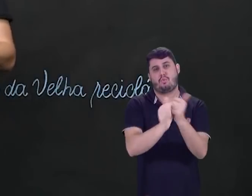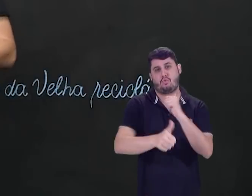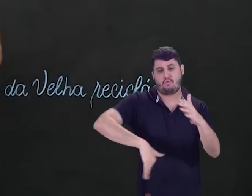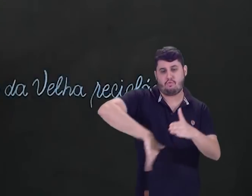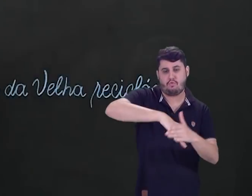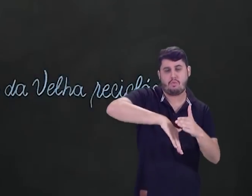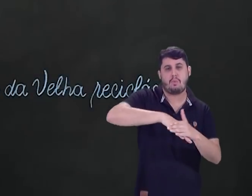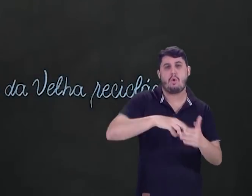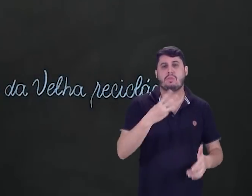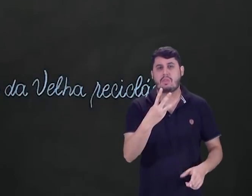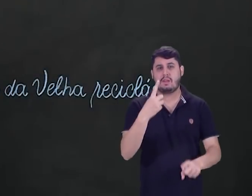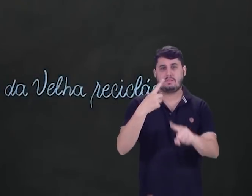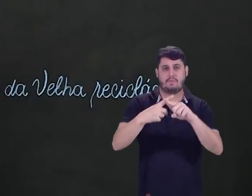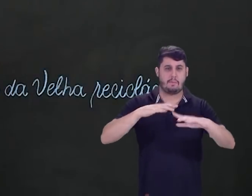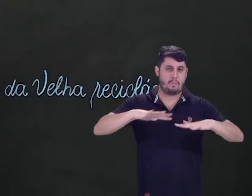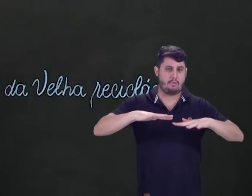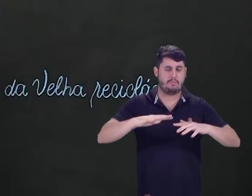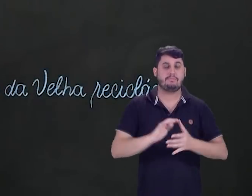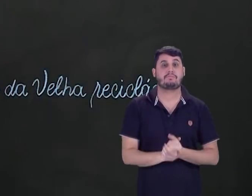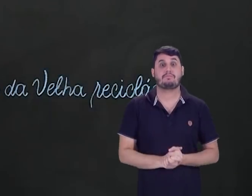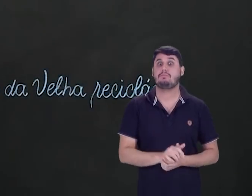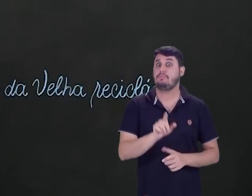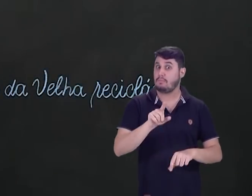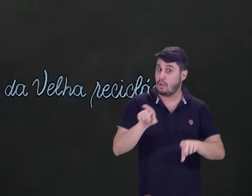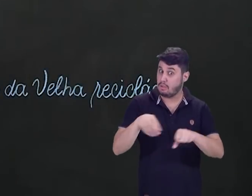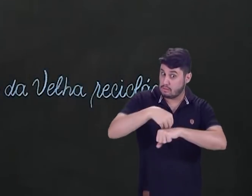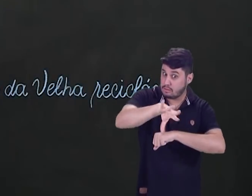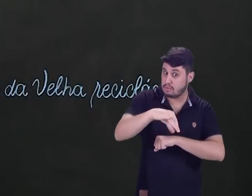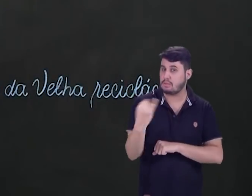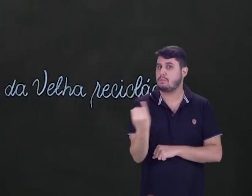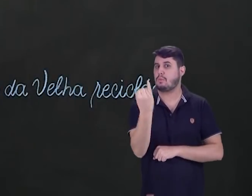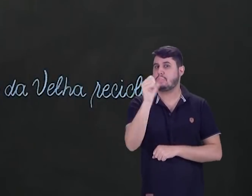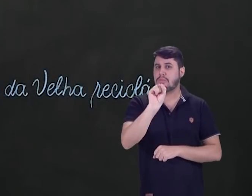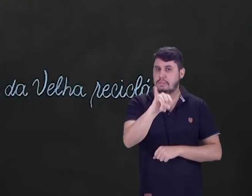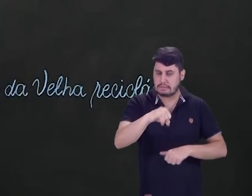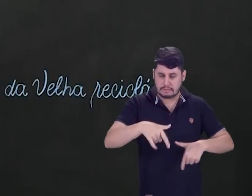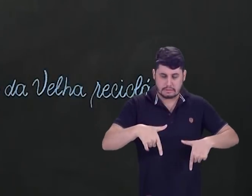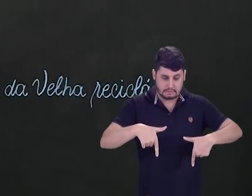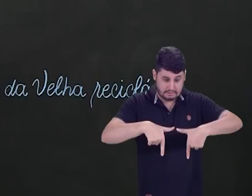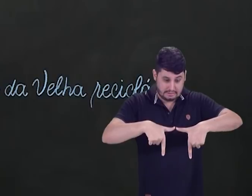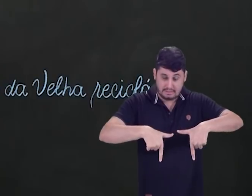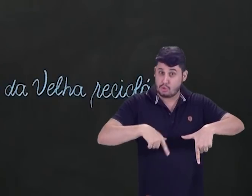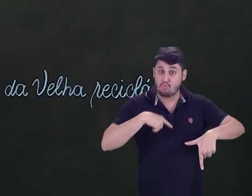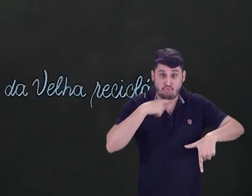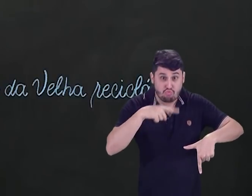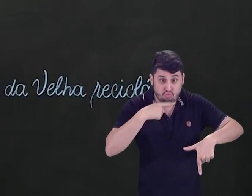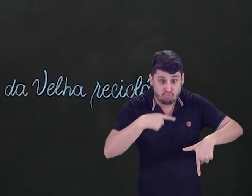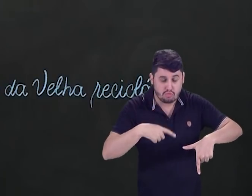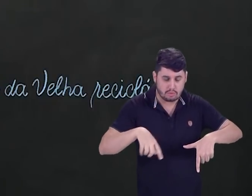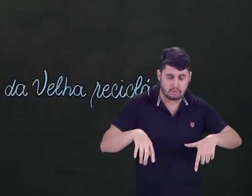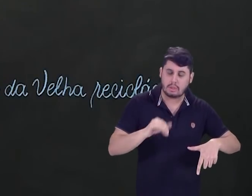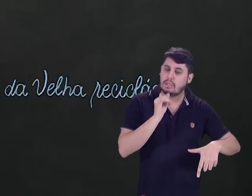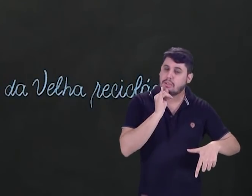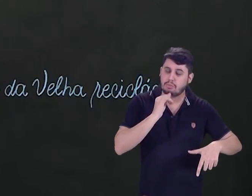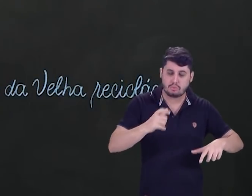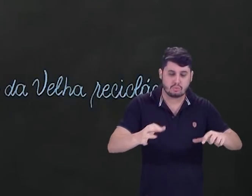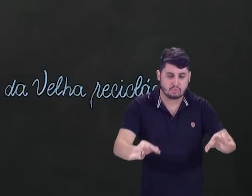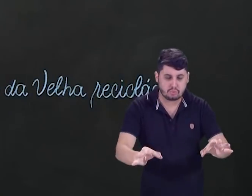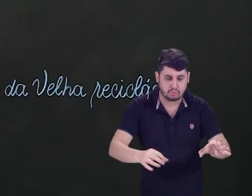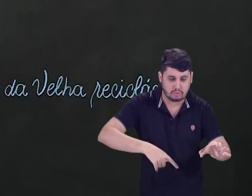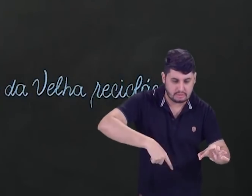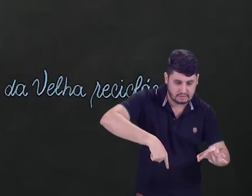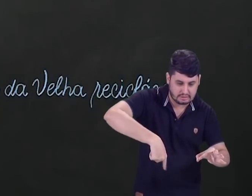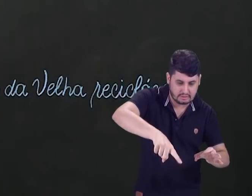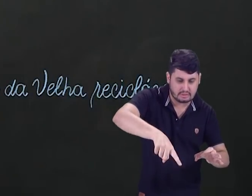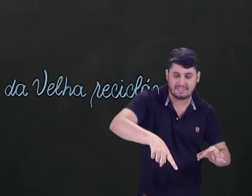tocando cruzado. Ah, uma coisa importante. Se você não conseguir passar a tampinha entre as outras duas, você